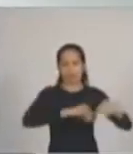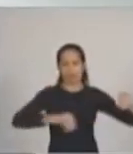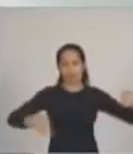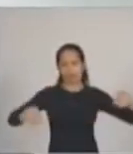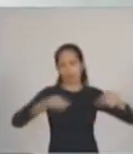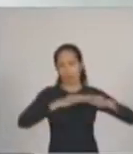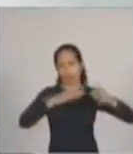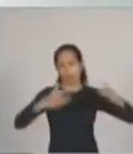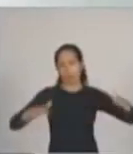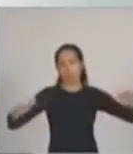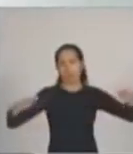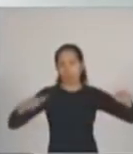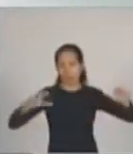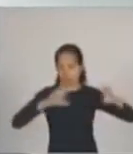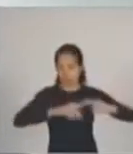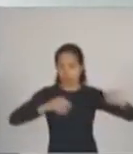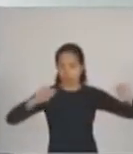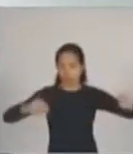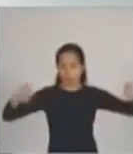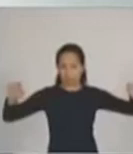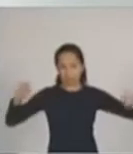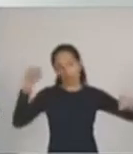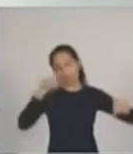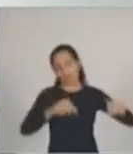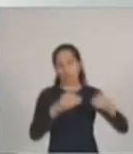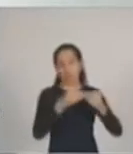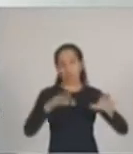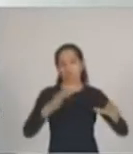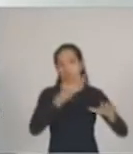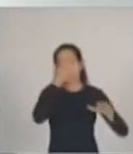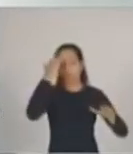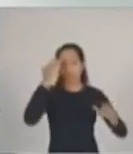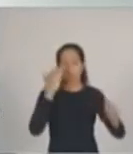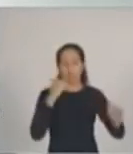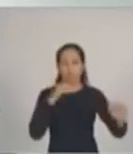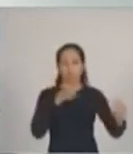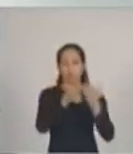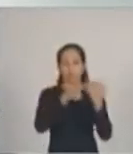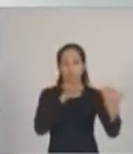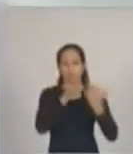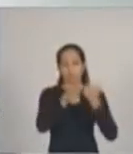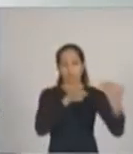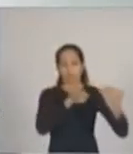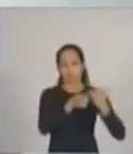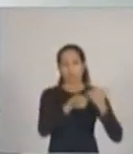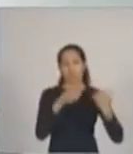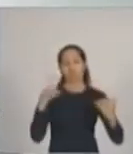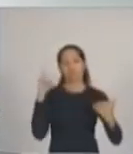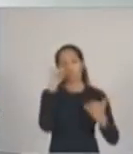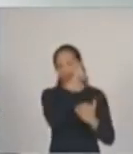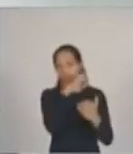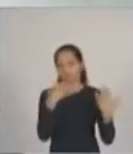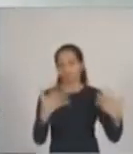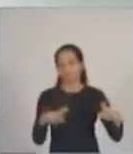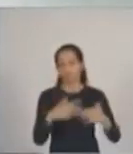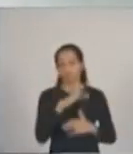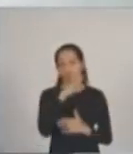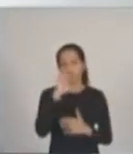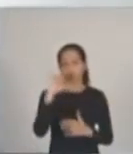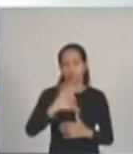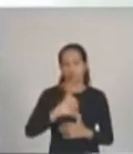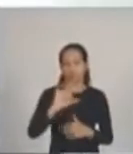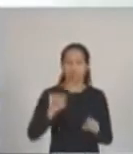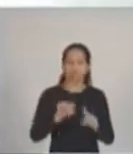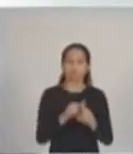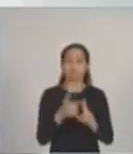causando um transtorno enorme a todos que trafegam aí por esse local aí. Eu também fiz uma indicação